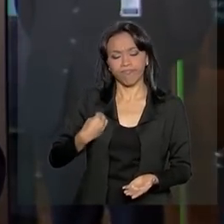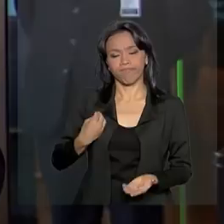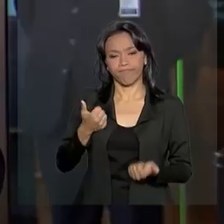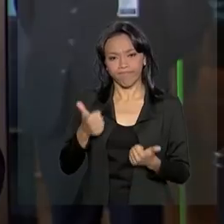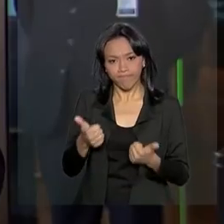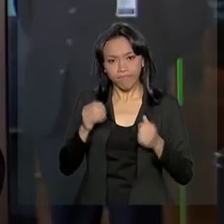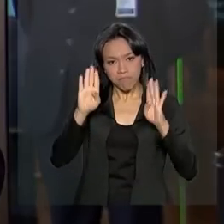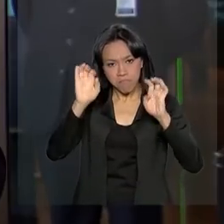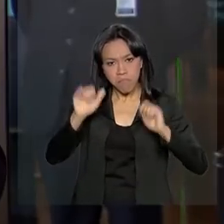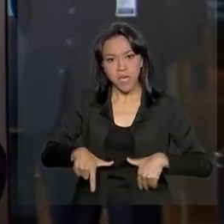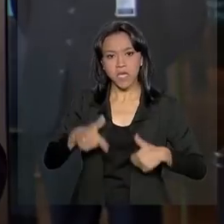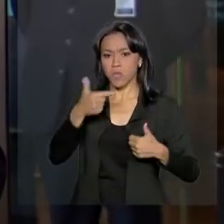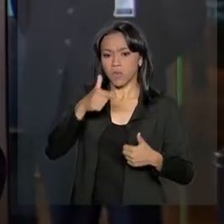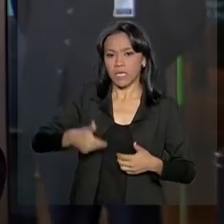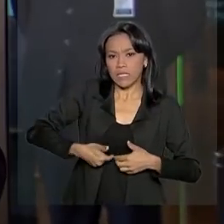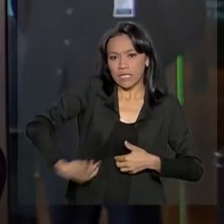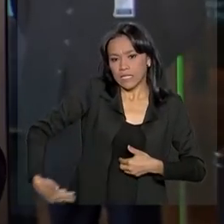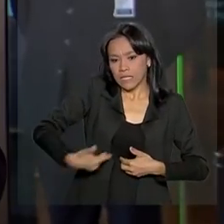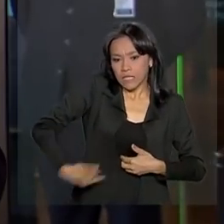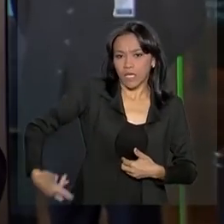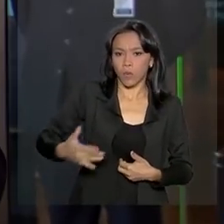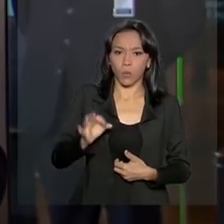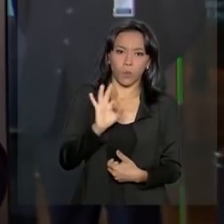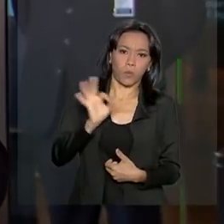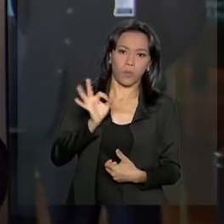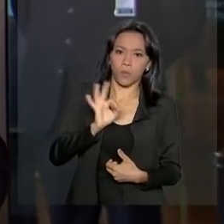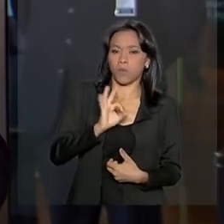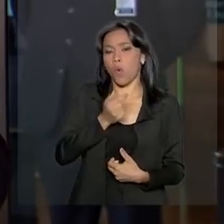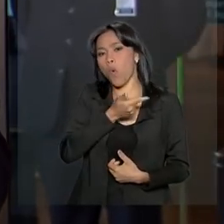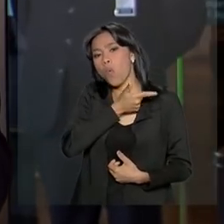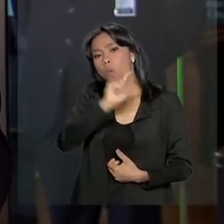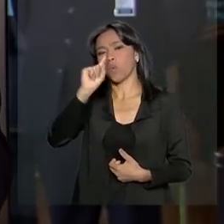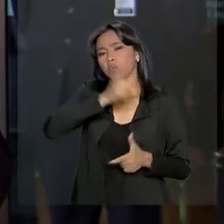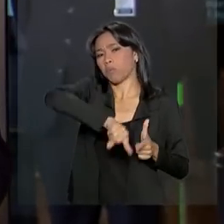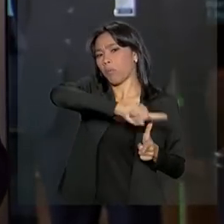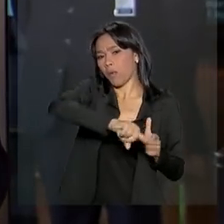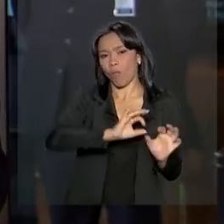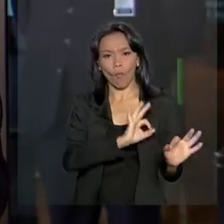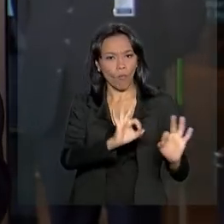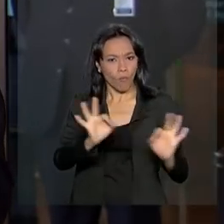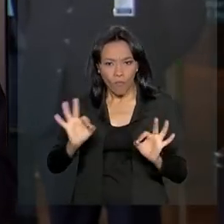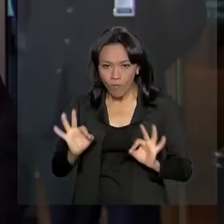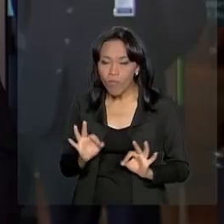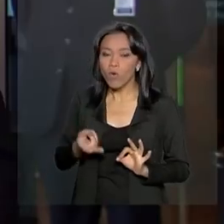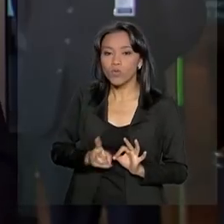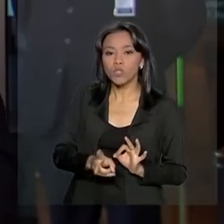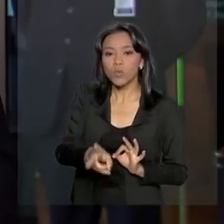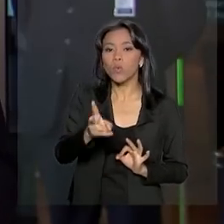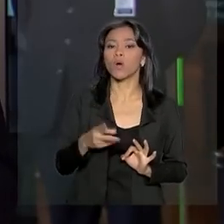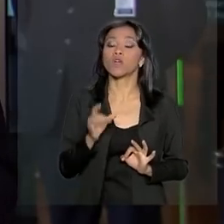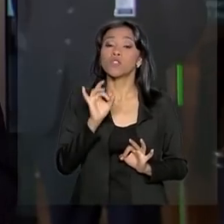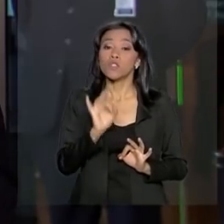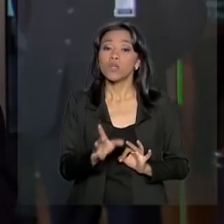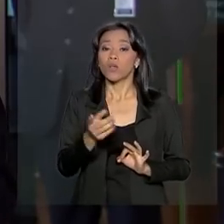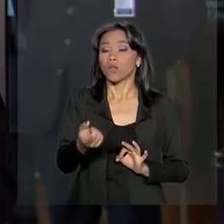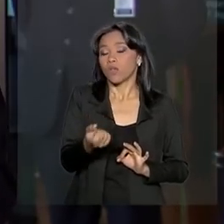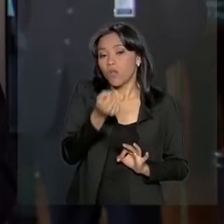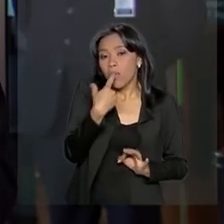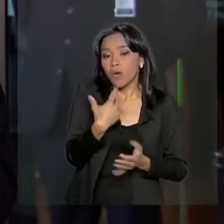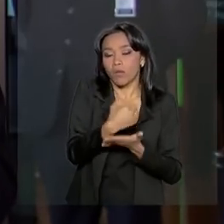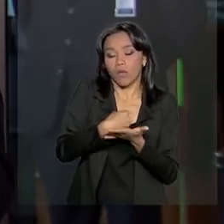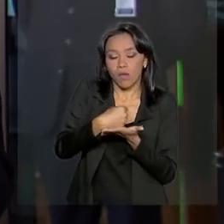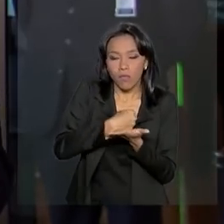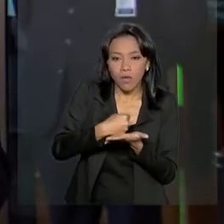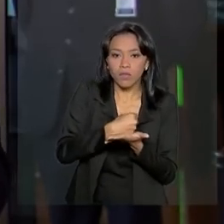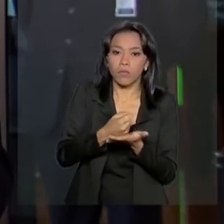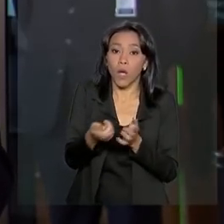de sangramento e ou qualquer outra complicação. Ele segue em jejum oral, recebendo analgésicos para